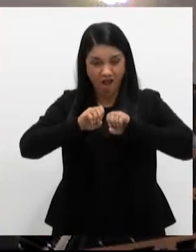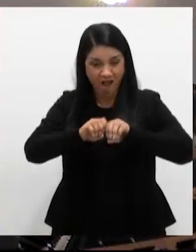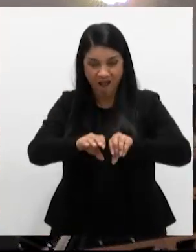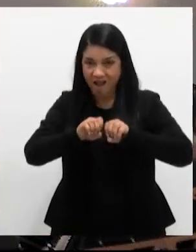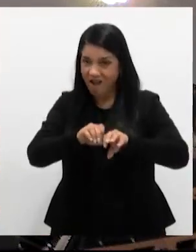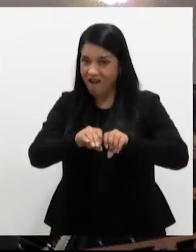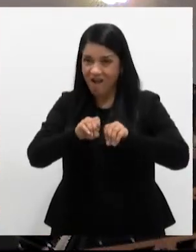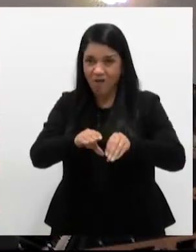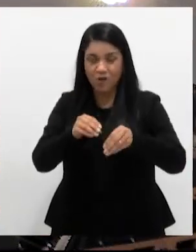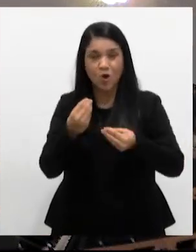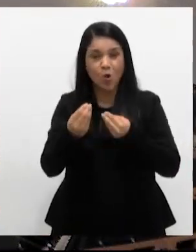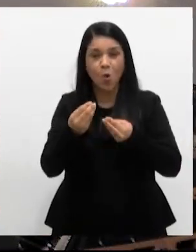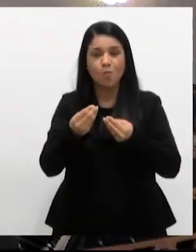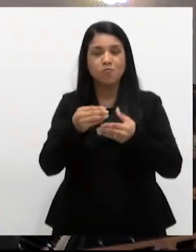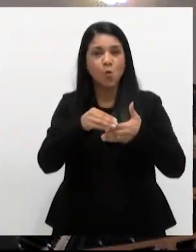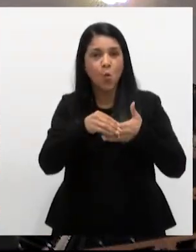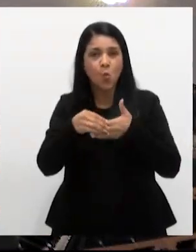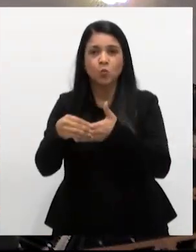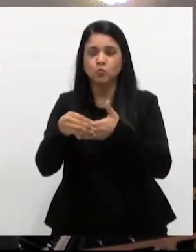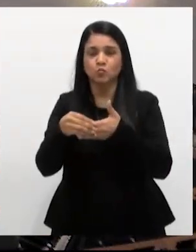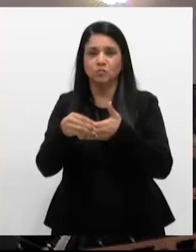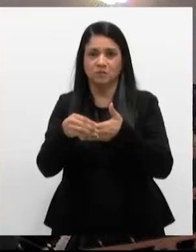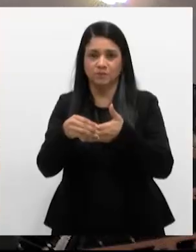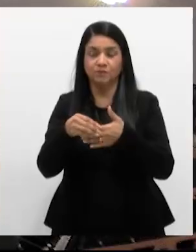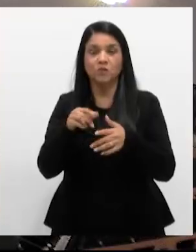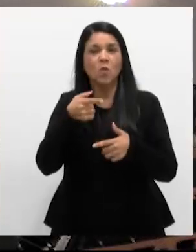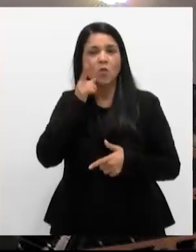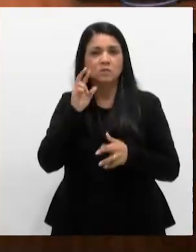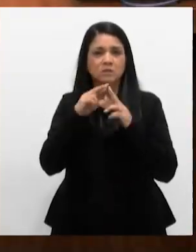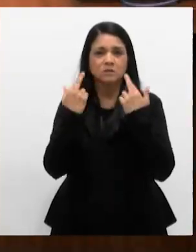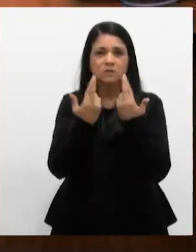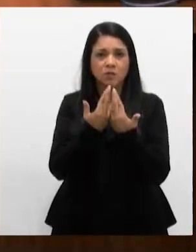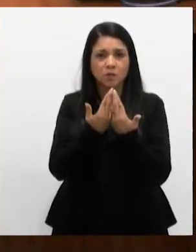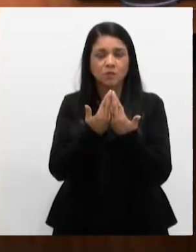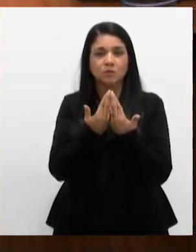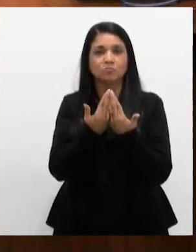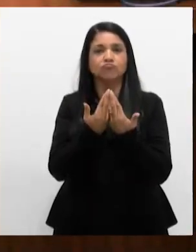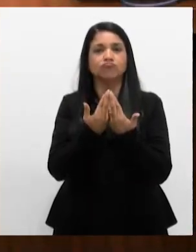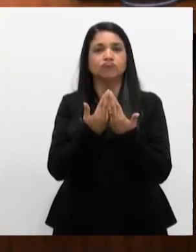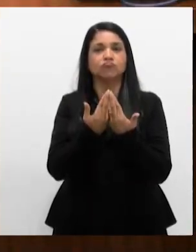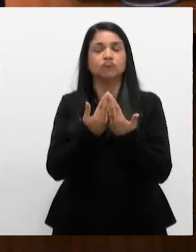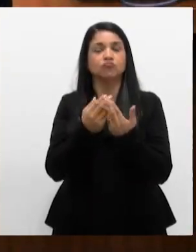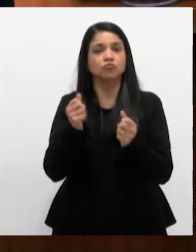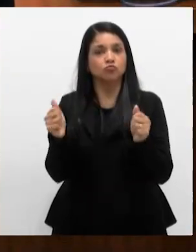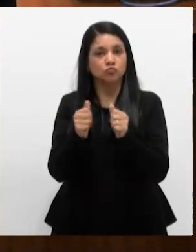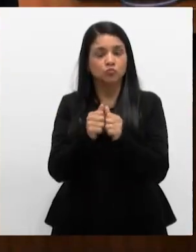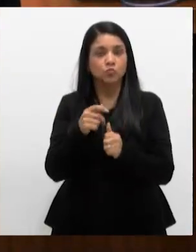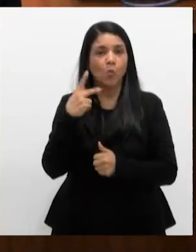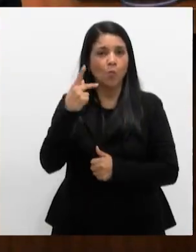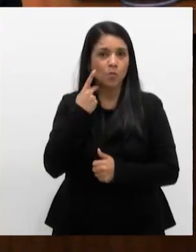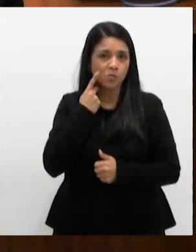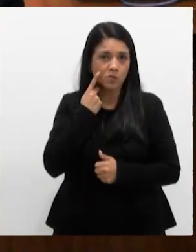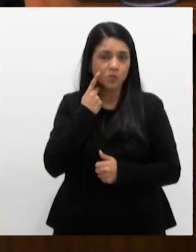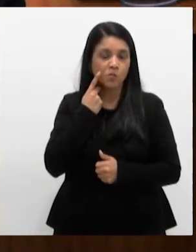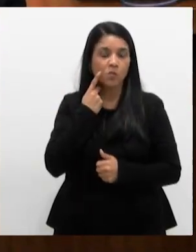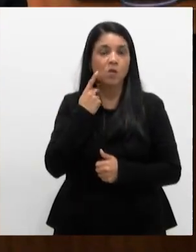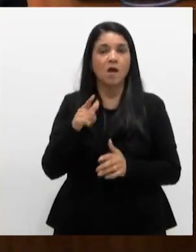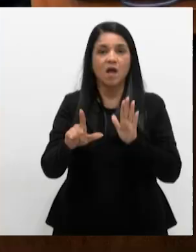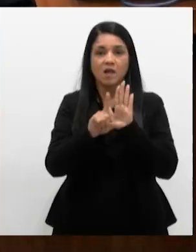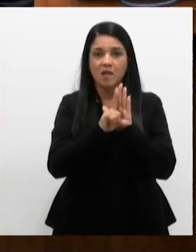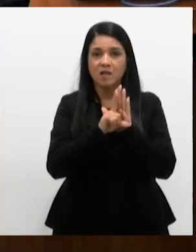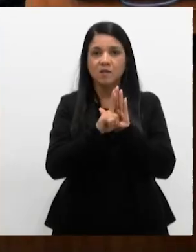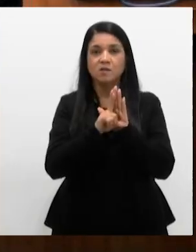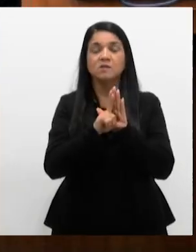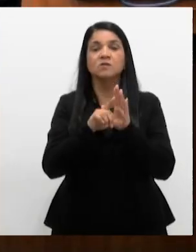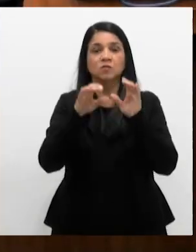condução. Ontem, a gente teve uma reunião para tratar, junto com o procurador, de alguns temas importantes. A lei do Ministério Público vem à